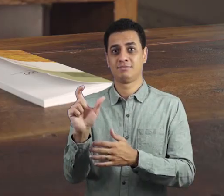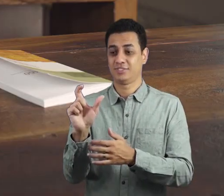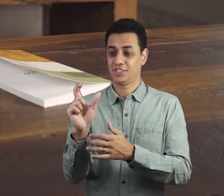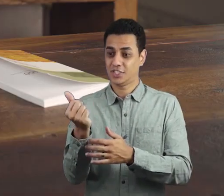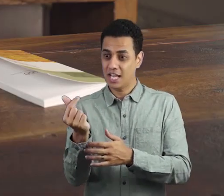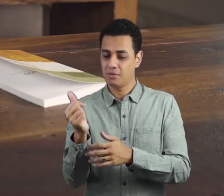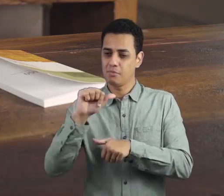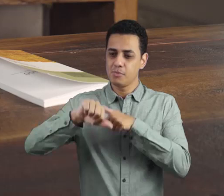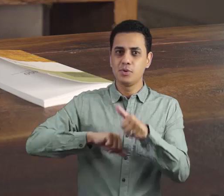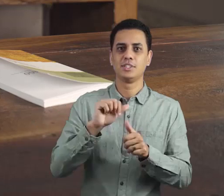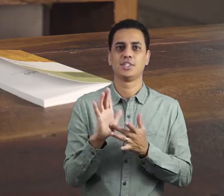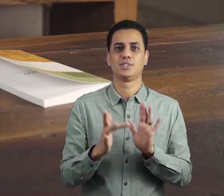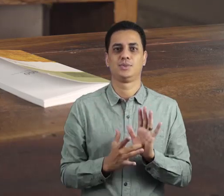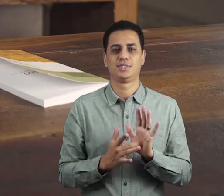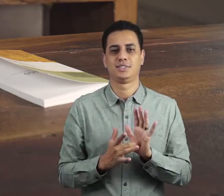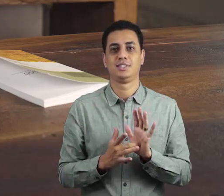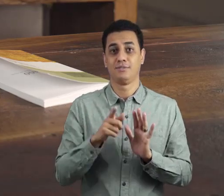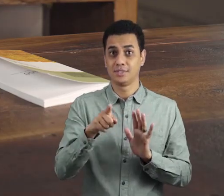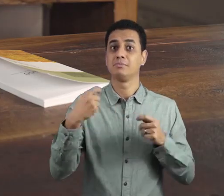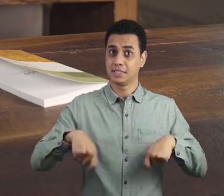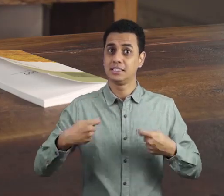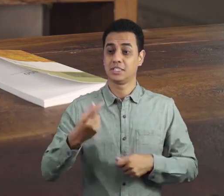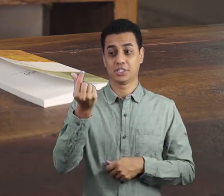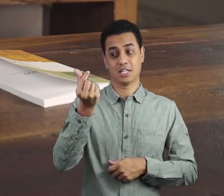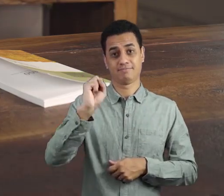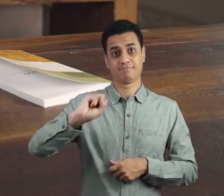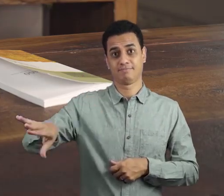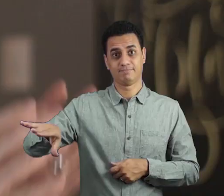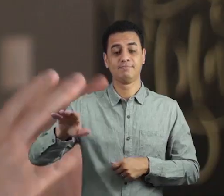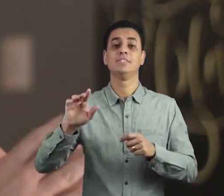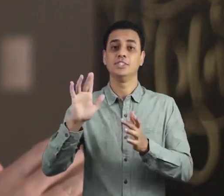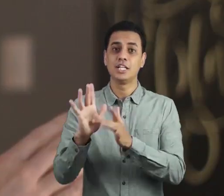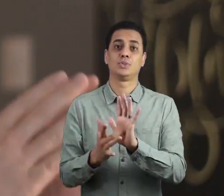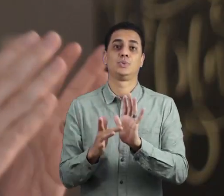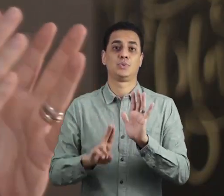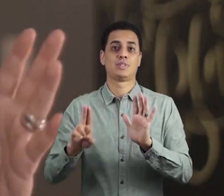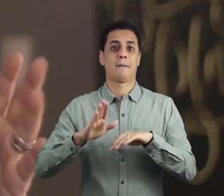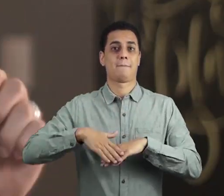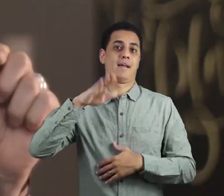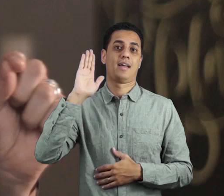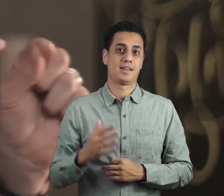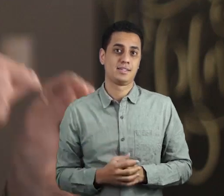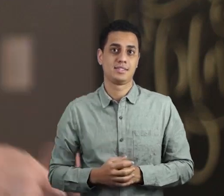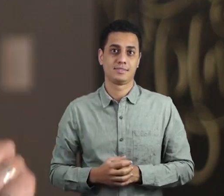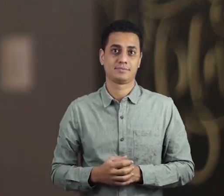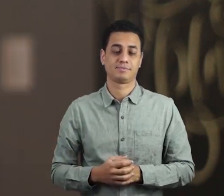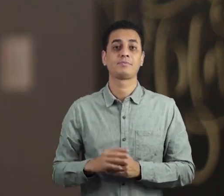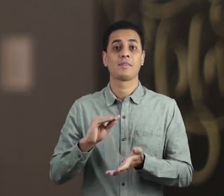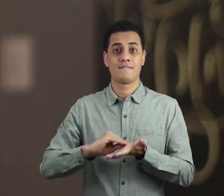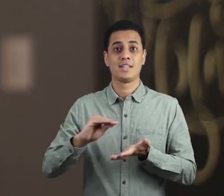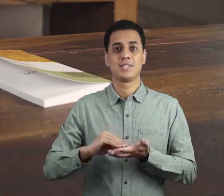Existe alguém procurando andar em relacionamento de integridade com Deus. E agora a palavra de Tiago se volta para